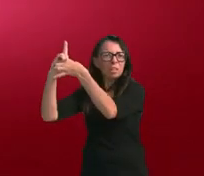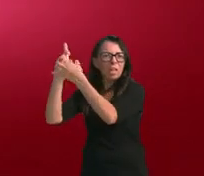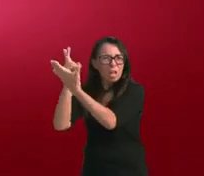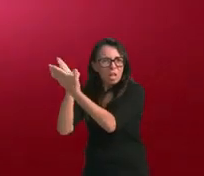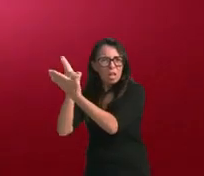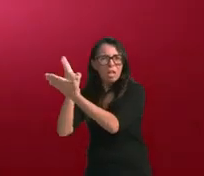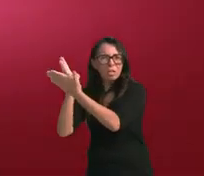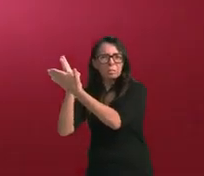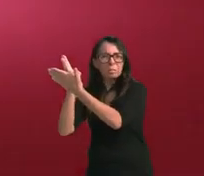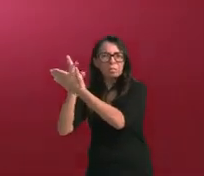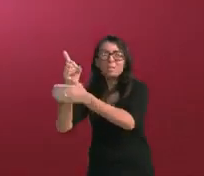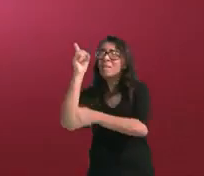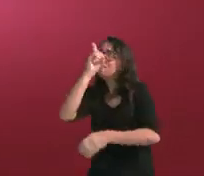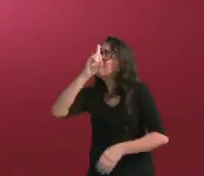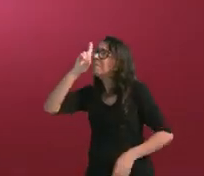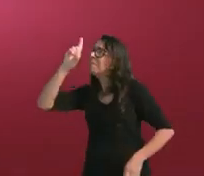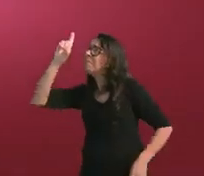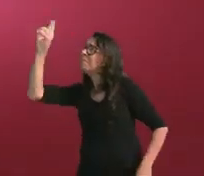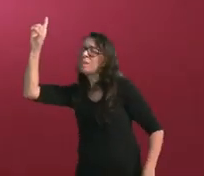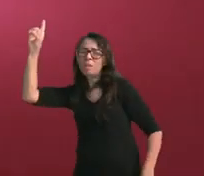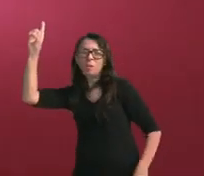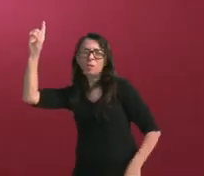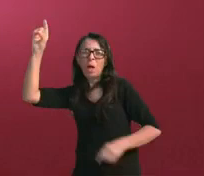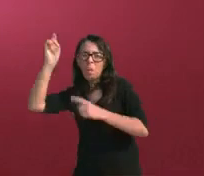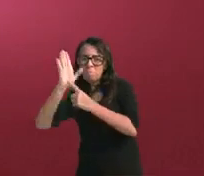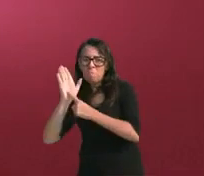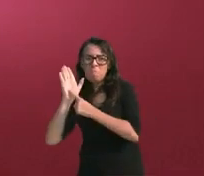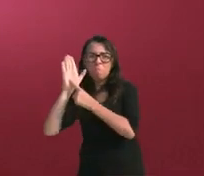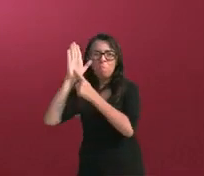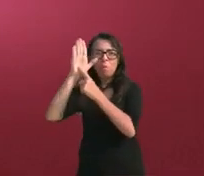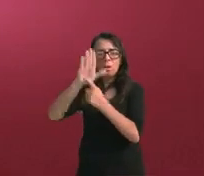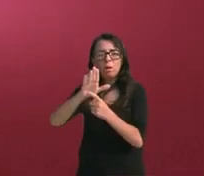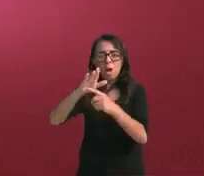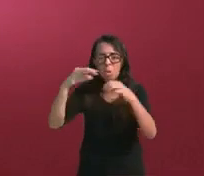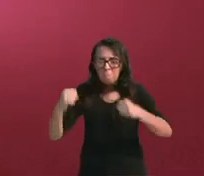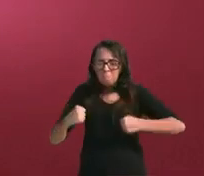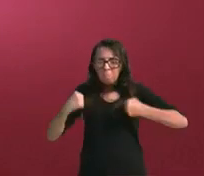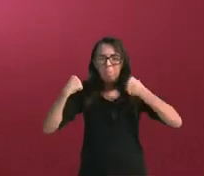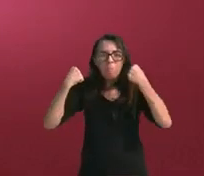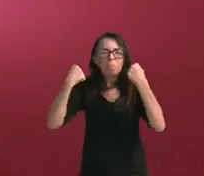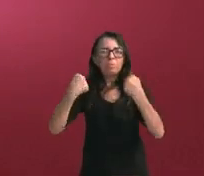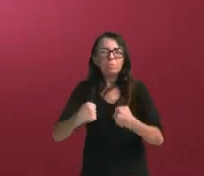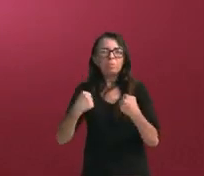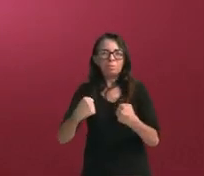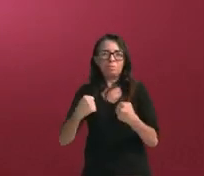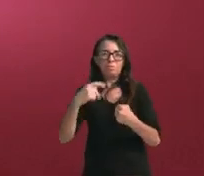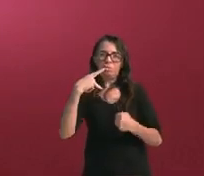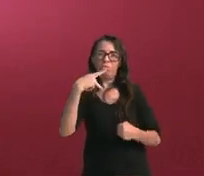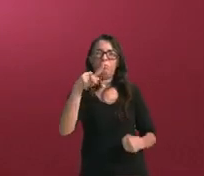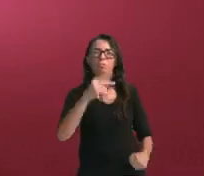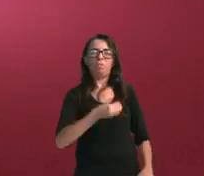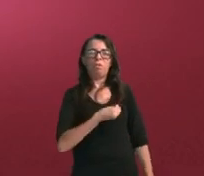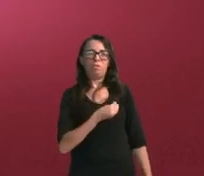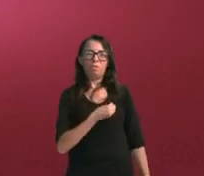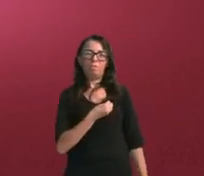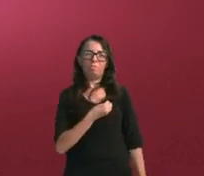outra visão, né? Então, mas a gente tem que enfatizar a questão da obediência. Então, se você obedecer a